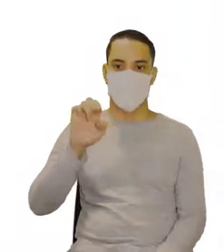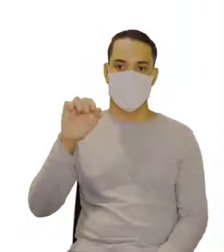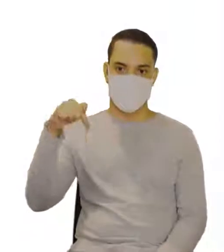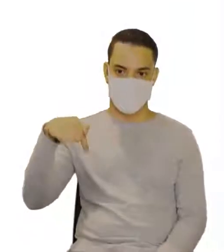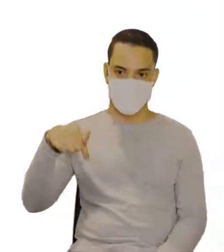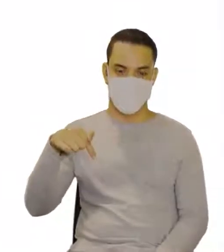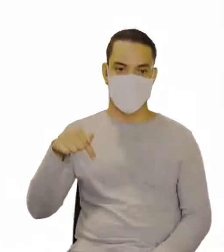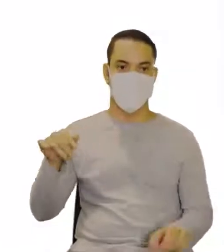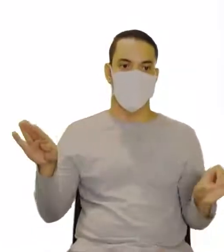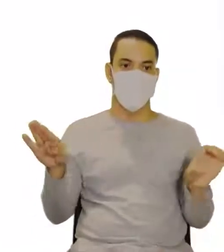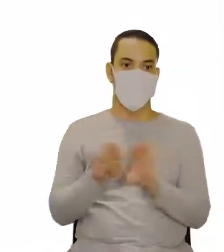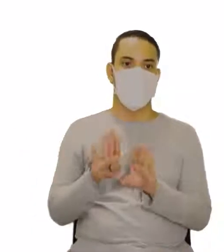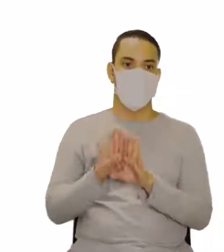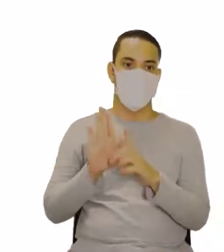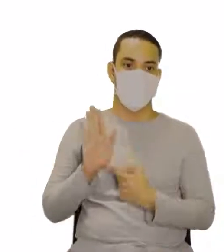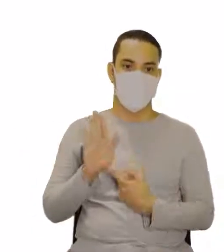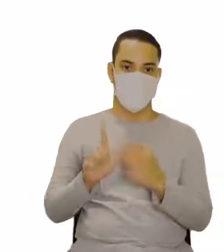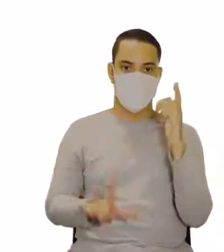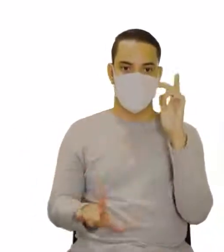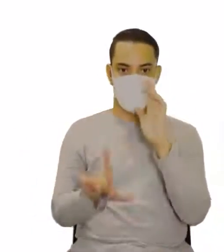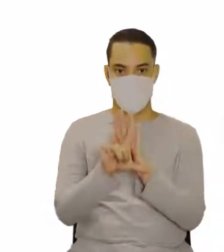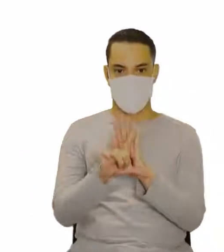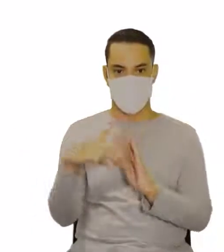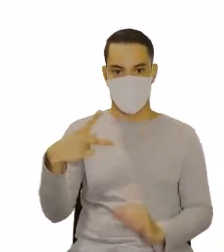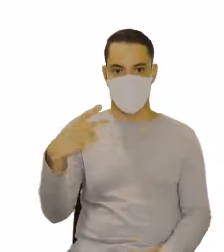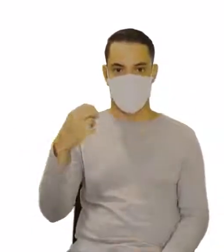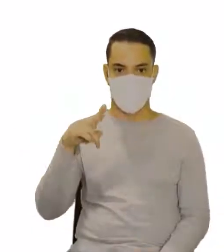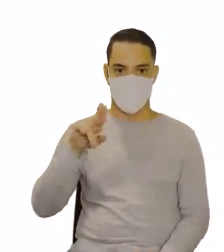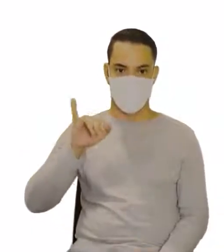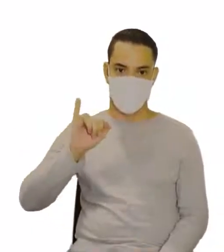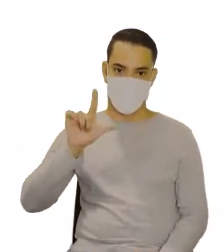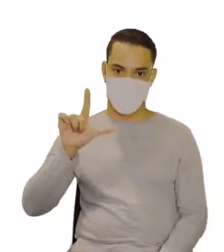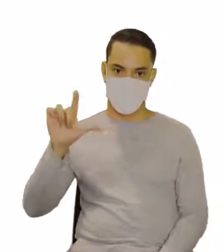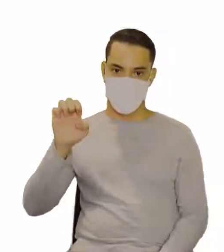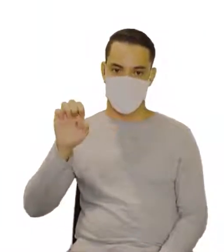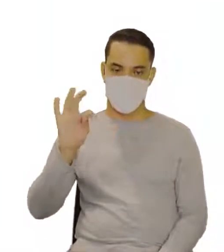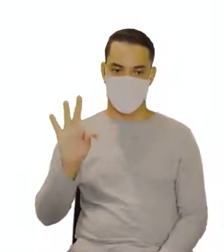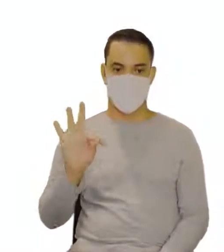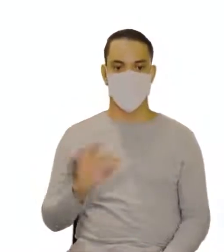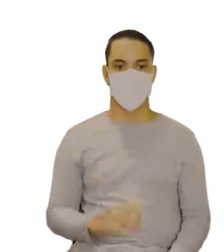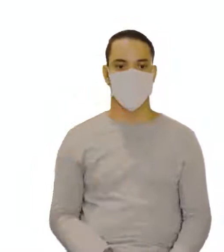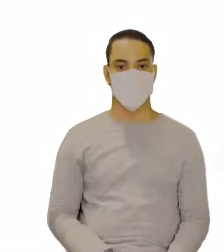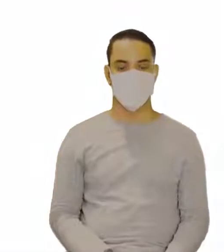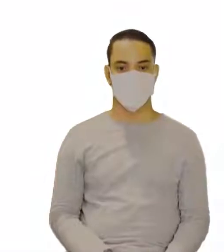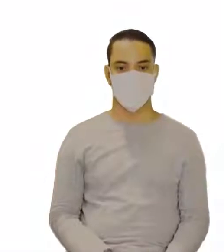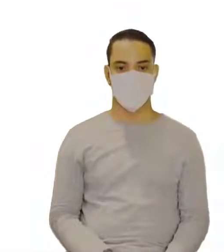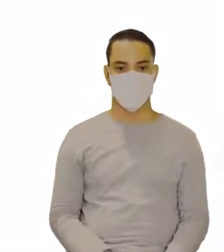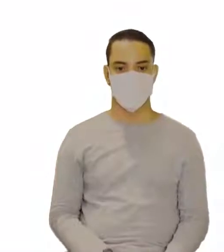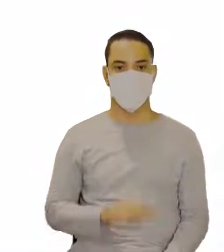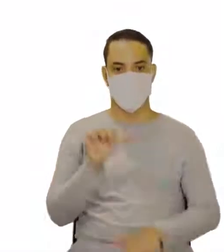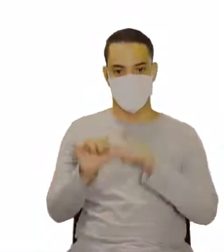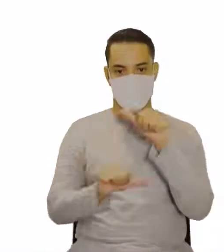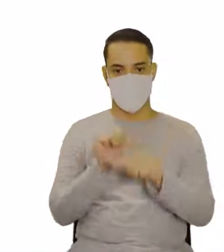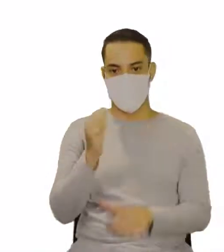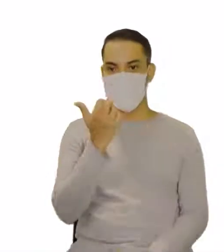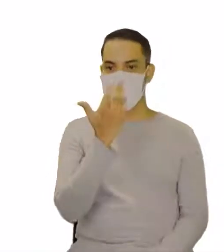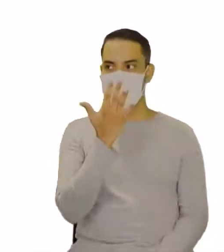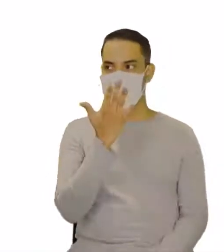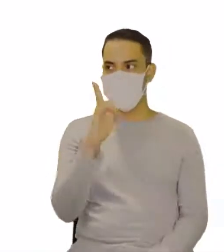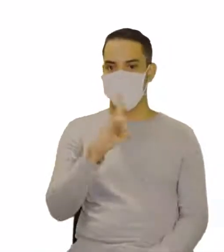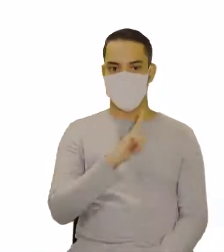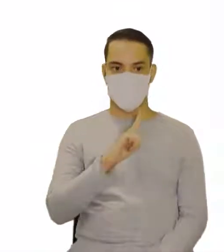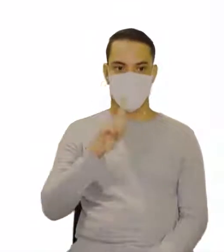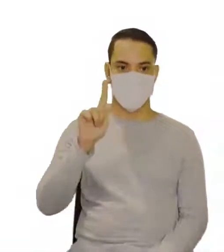a seguir a gente aplica a lei. Então aqui, olha só, nós temos, deixa eu trocar a cor, nós temos aqui o